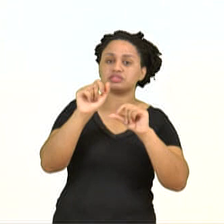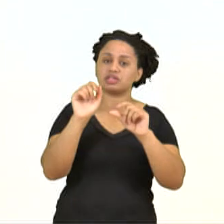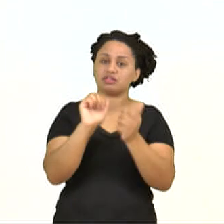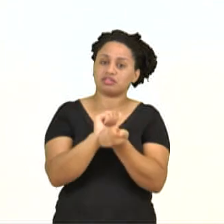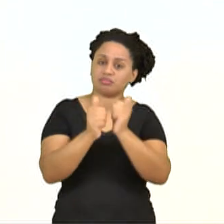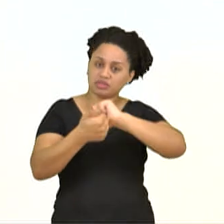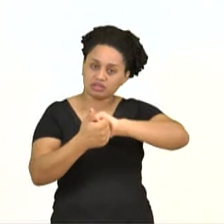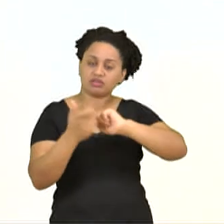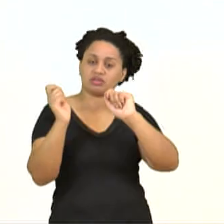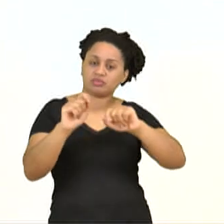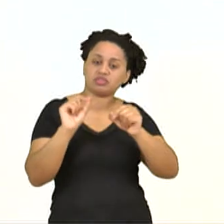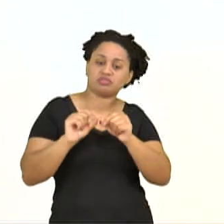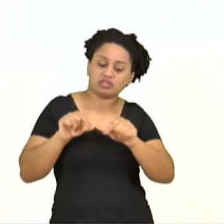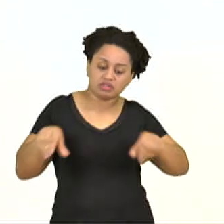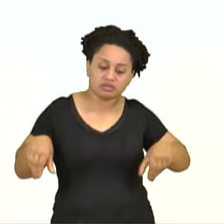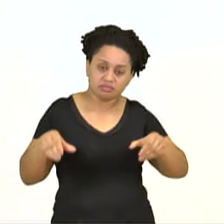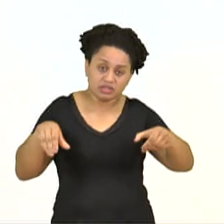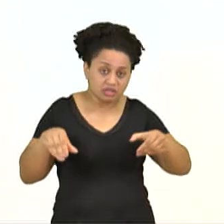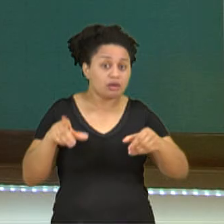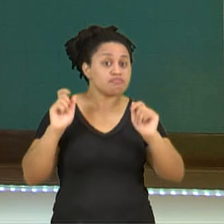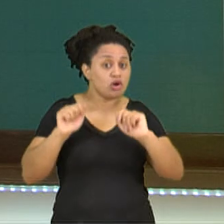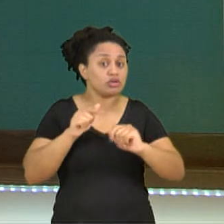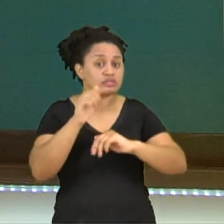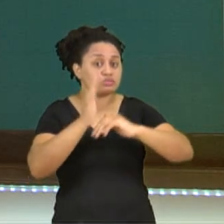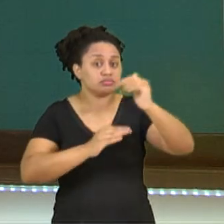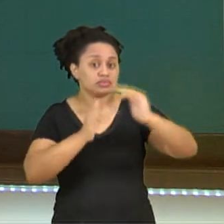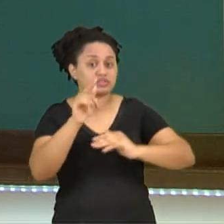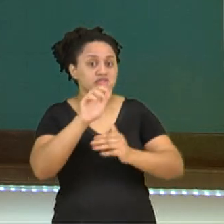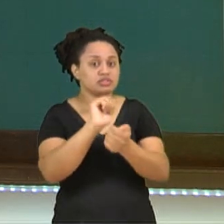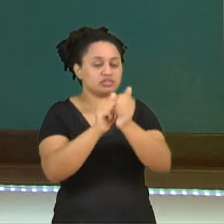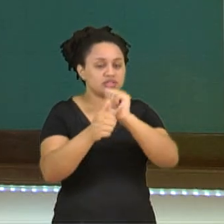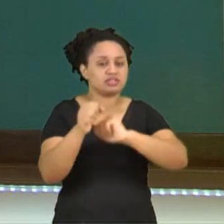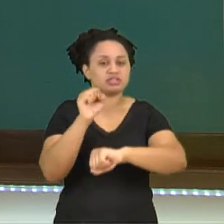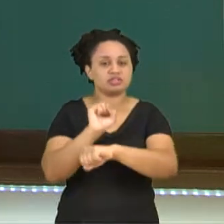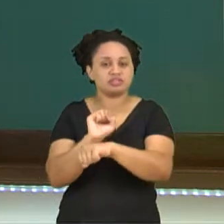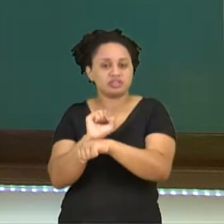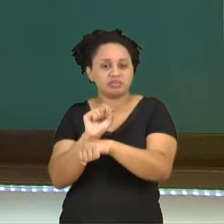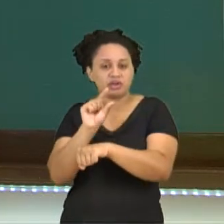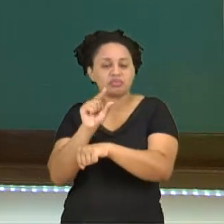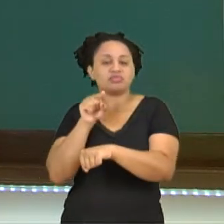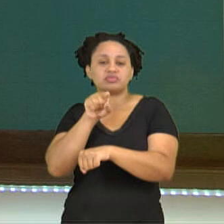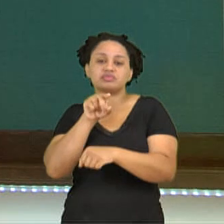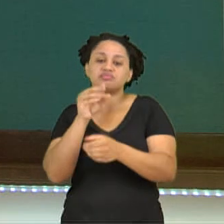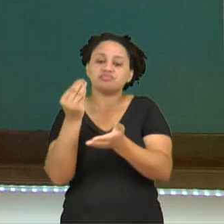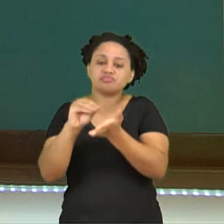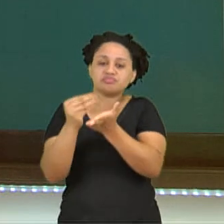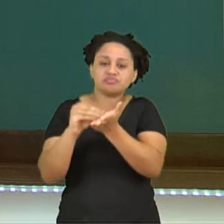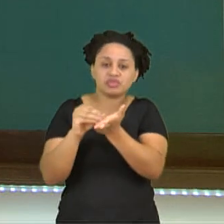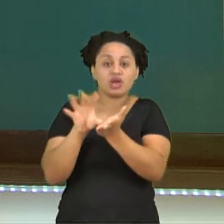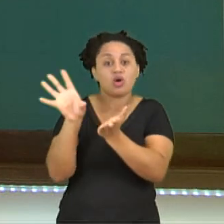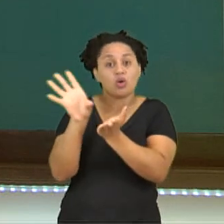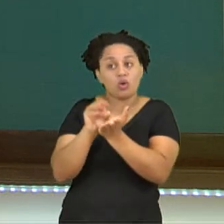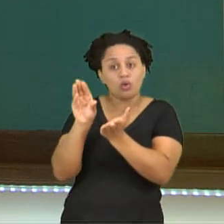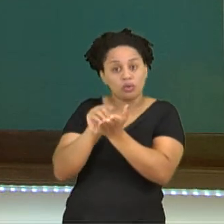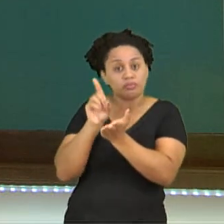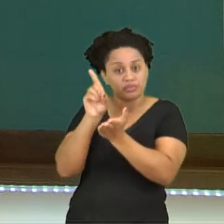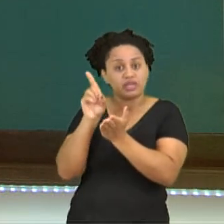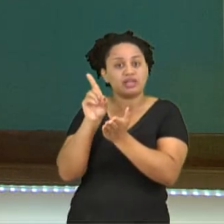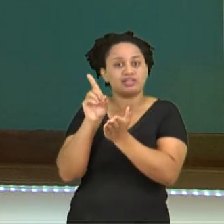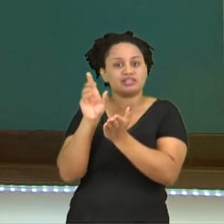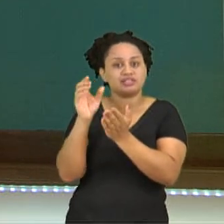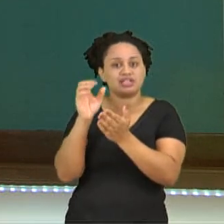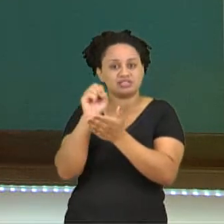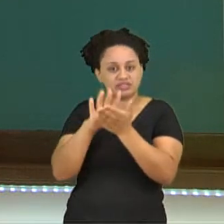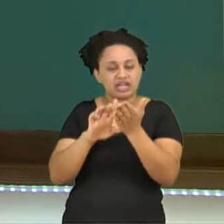que cadeirantes possam praticar. Vou aguardar um minutinho para que vocês copiem esse mão na massa